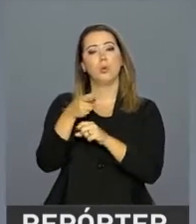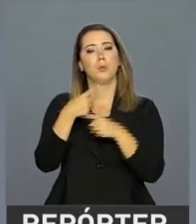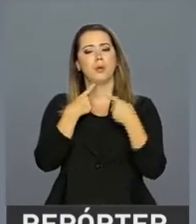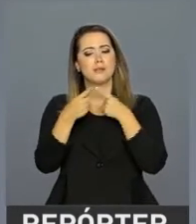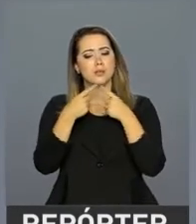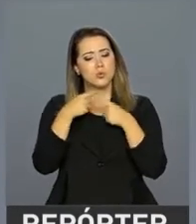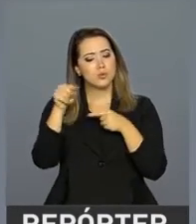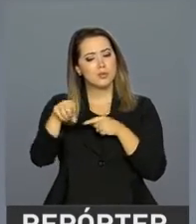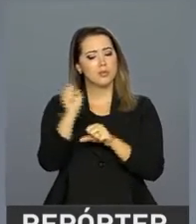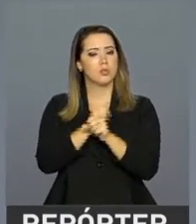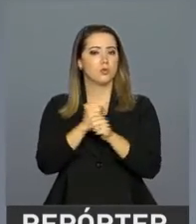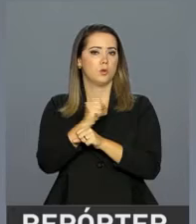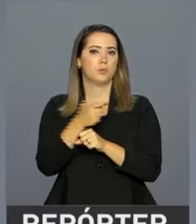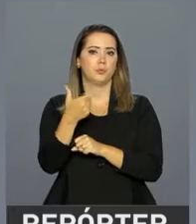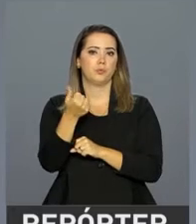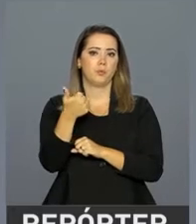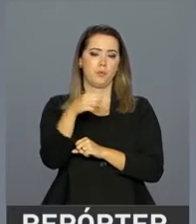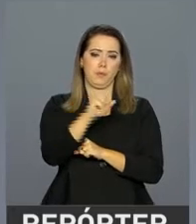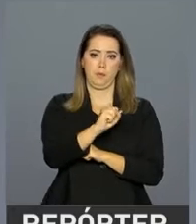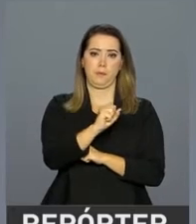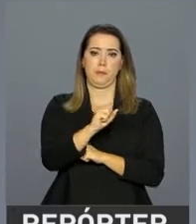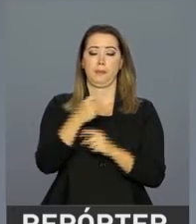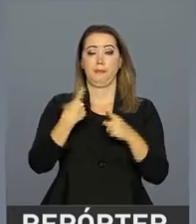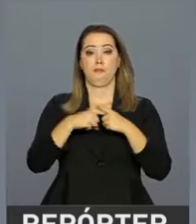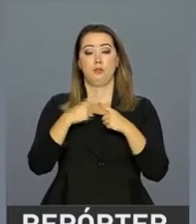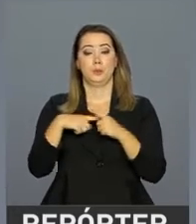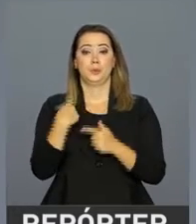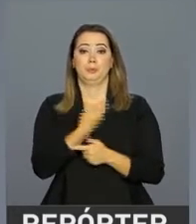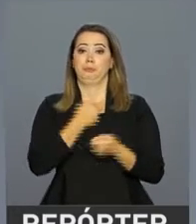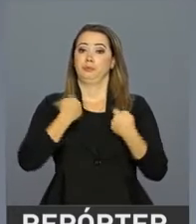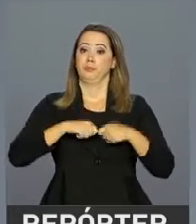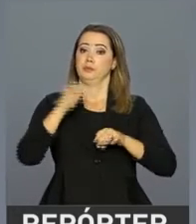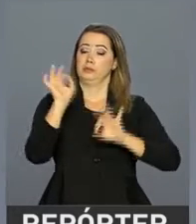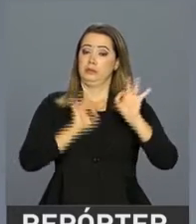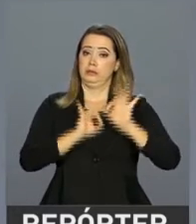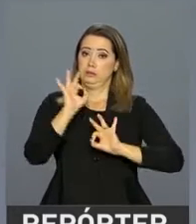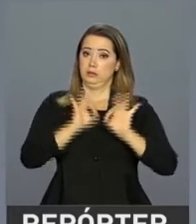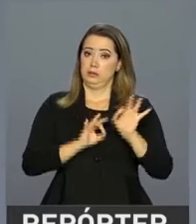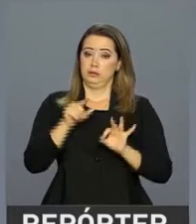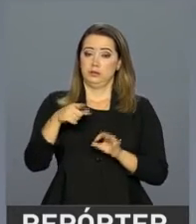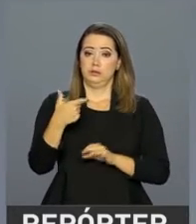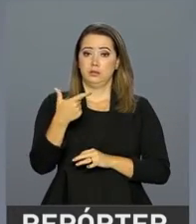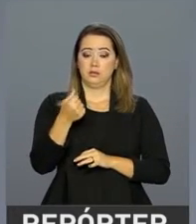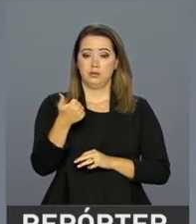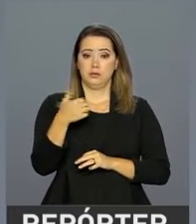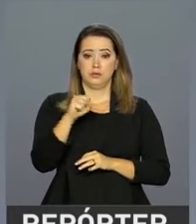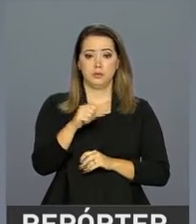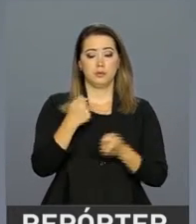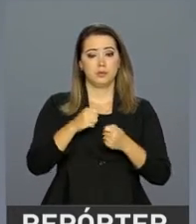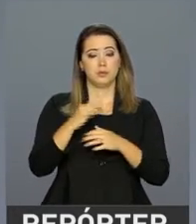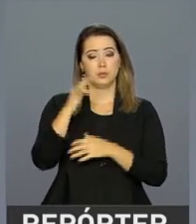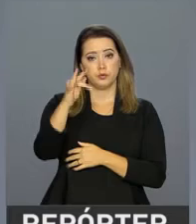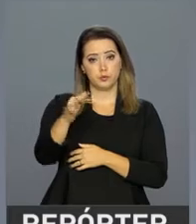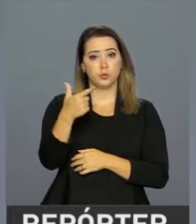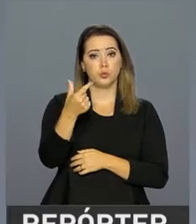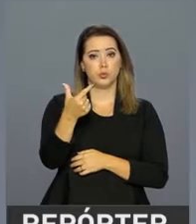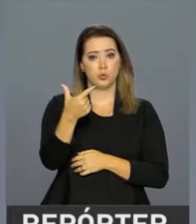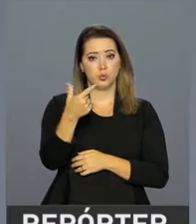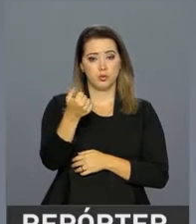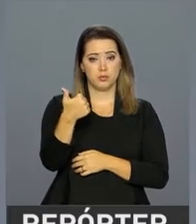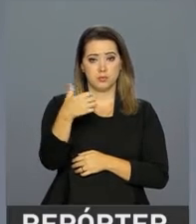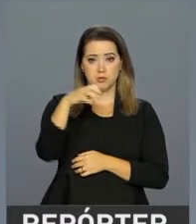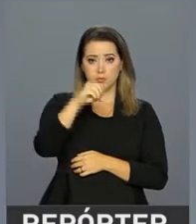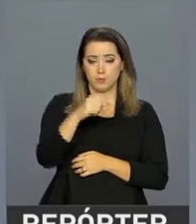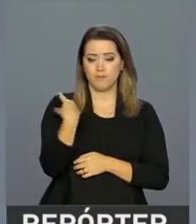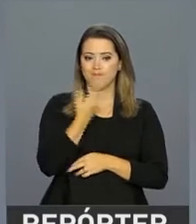essa questão surgiu em 2018 porque nós temos que elaborar em 2018 orçamento de 2019 as